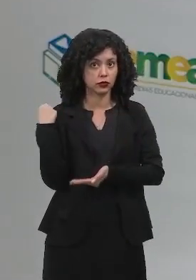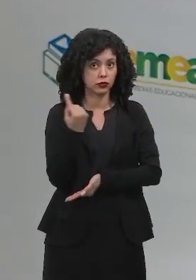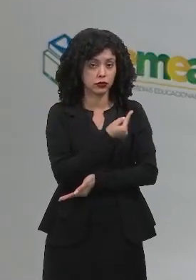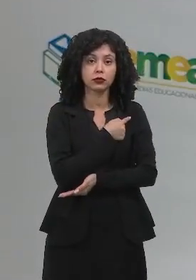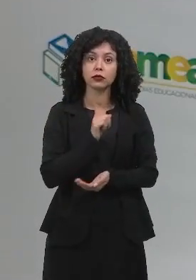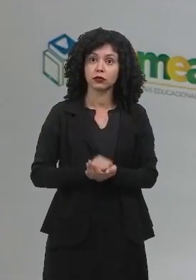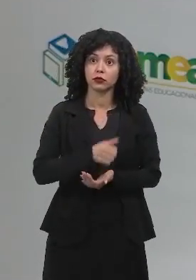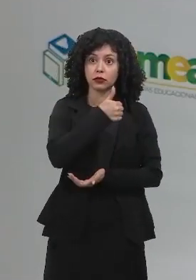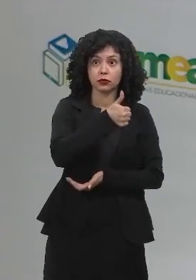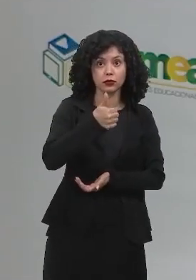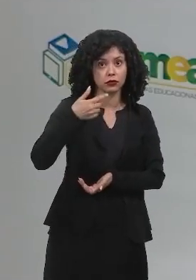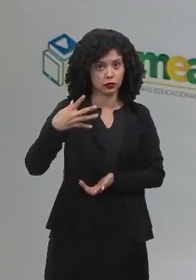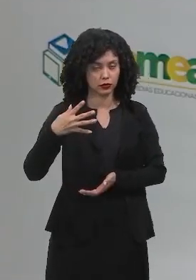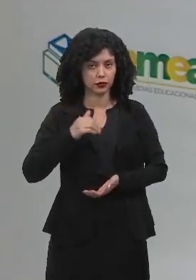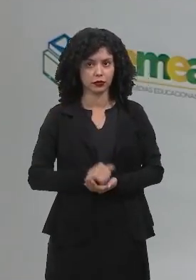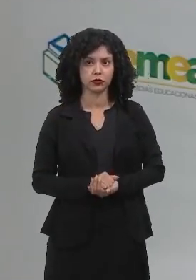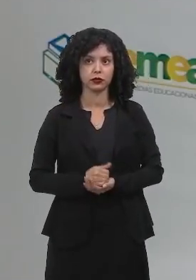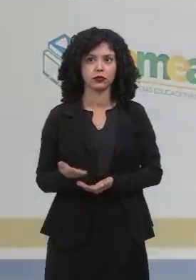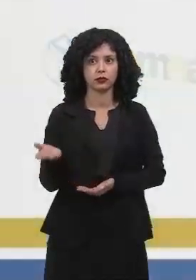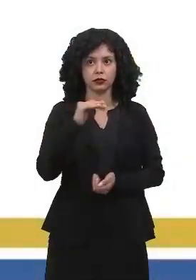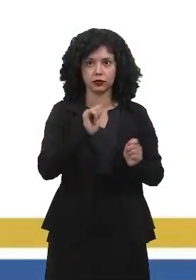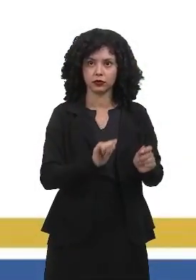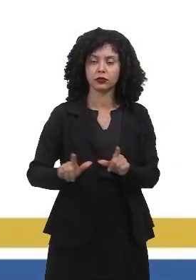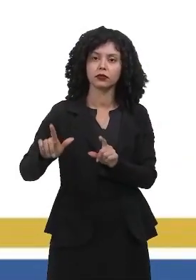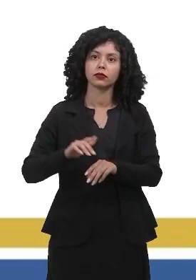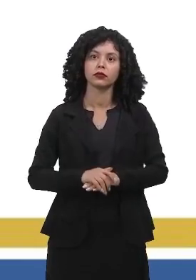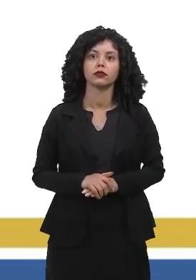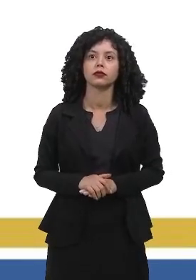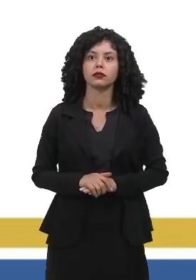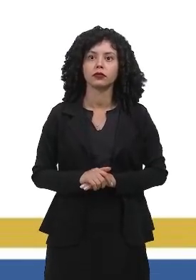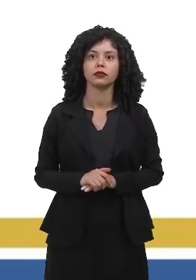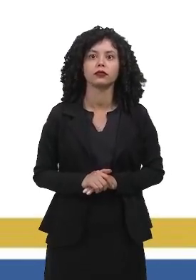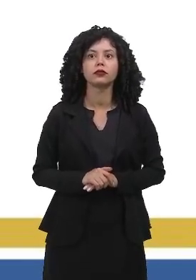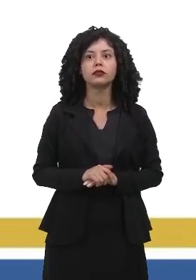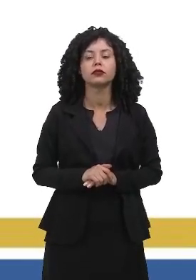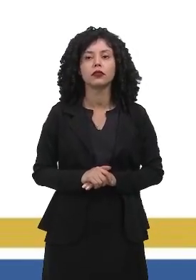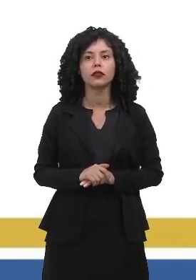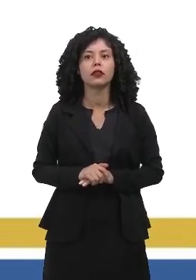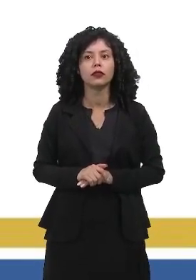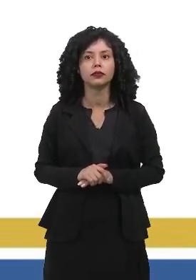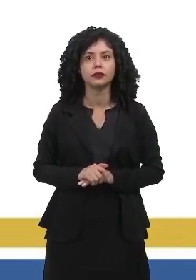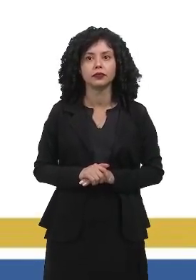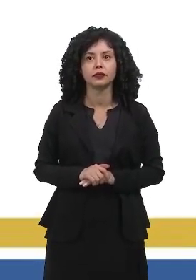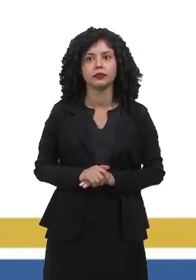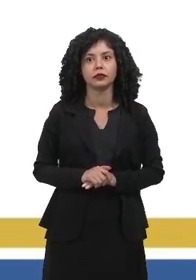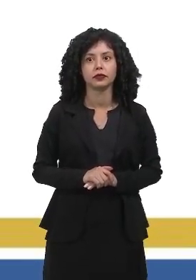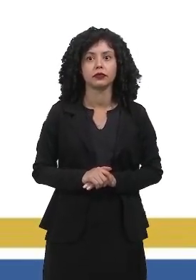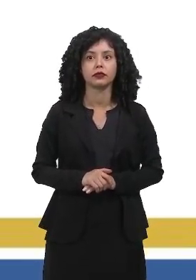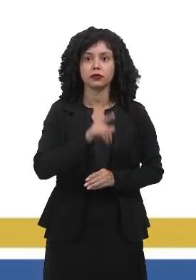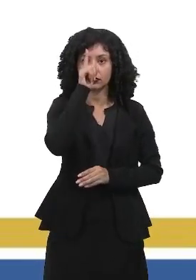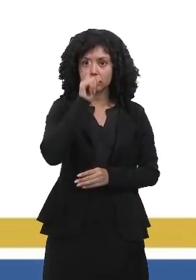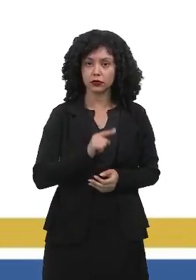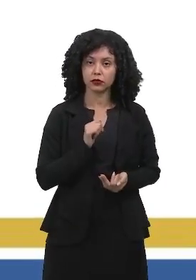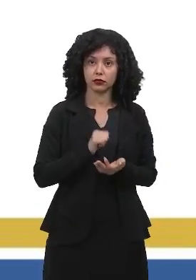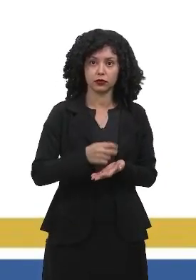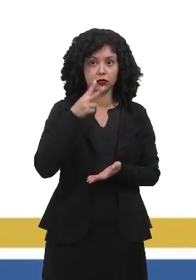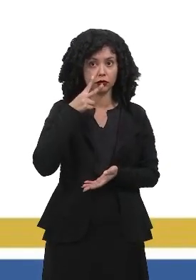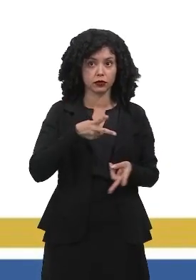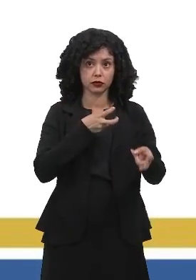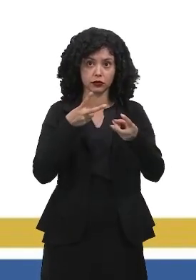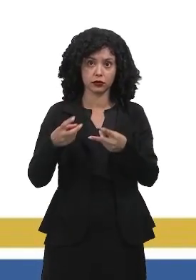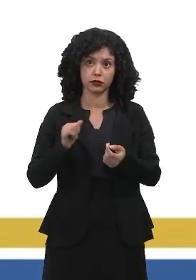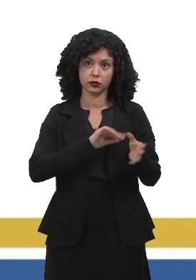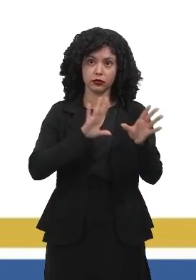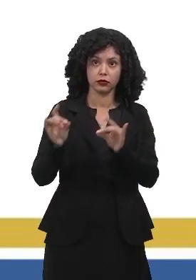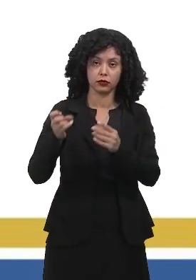a questão 114. Acompanhe comigo. Trazendo essa questão 114 do caderno amarelo, a gente vai observar que